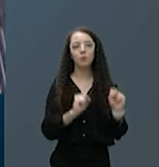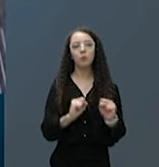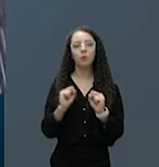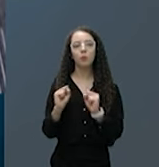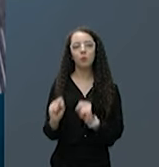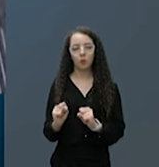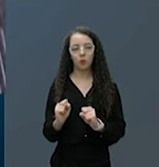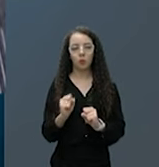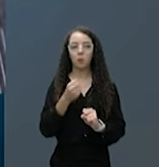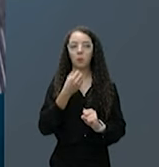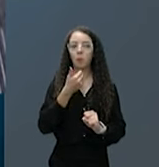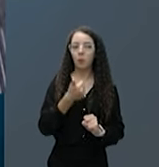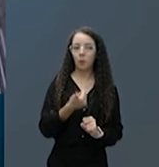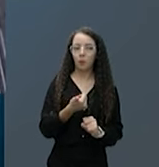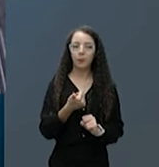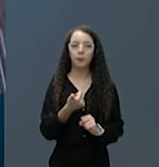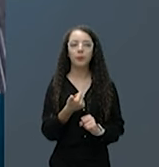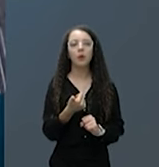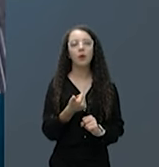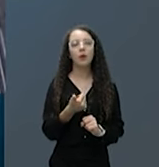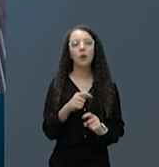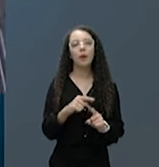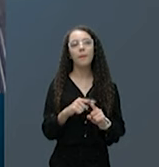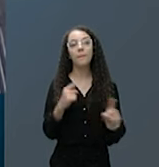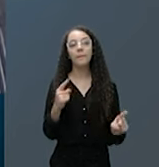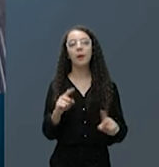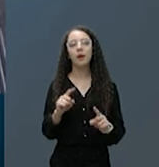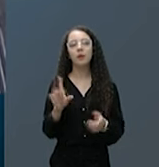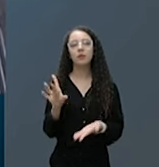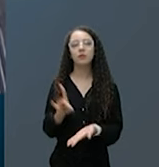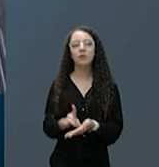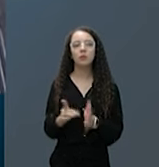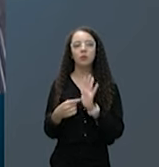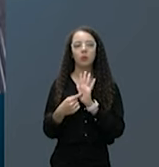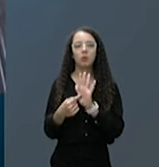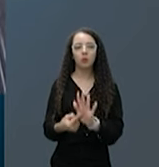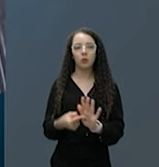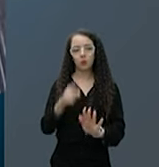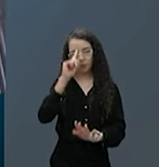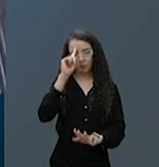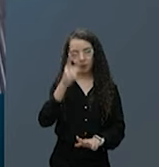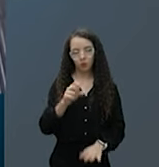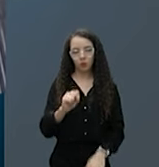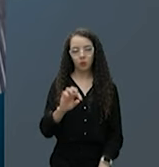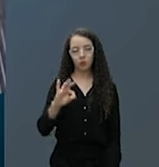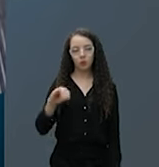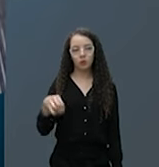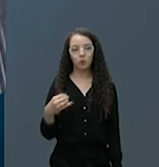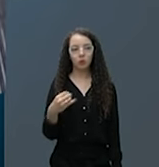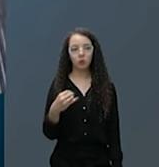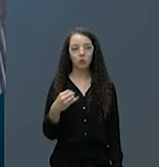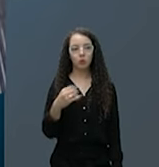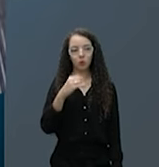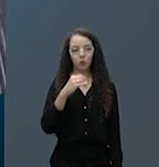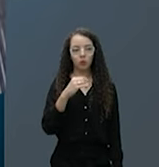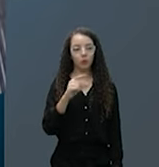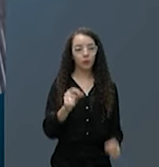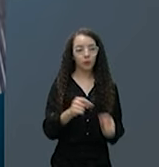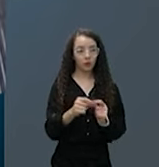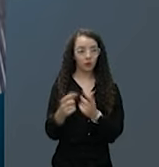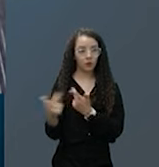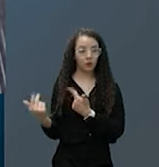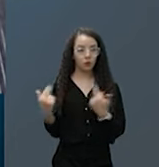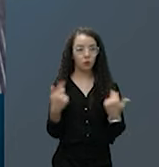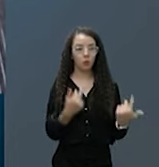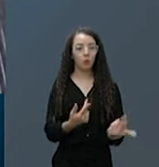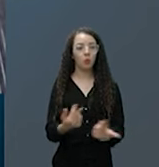Na verdade, determinou que o STJ realizasse o procedimento previsto no 1030, incisos